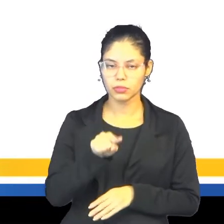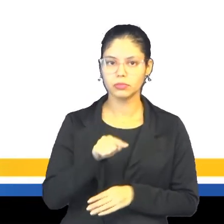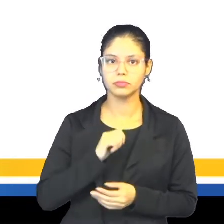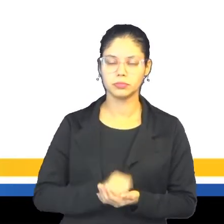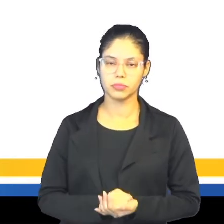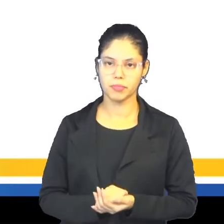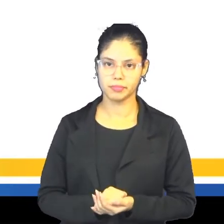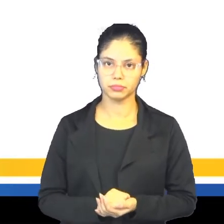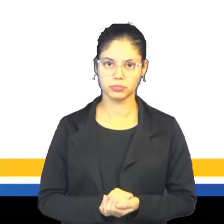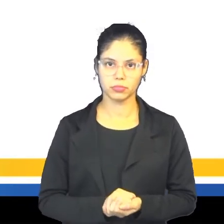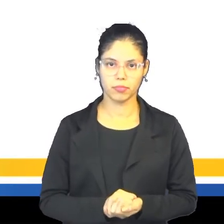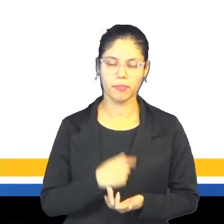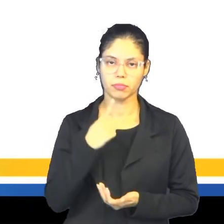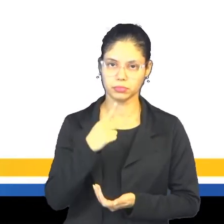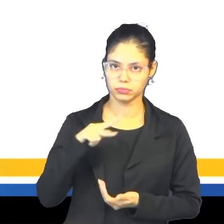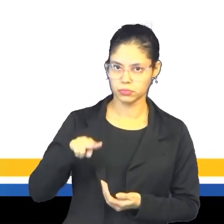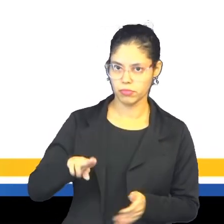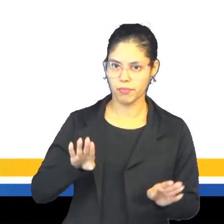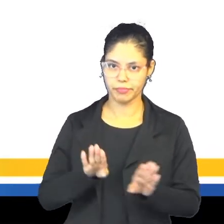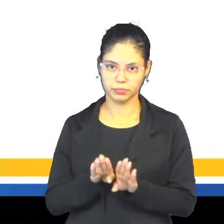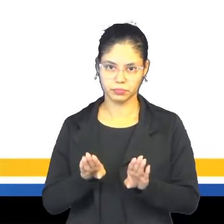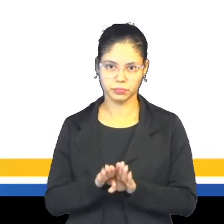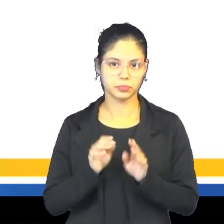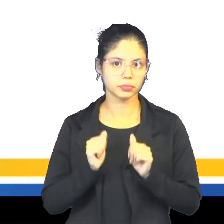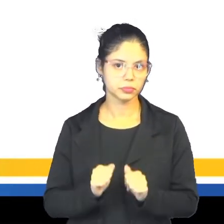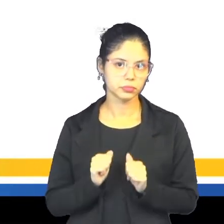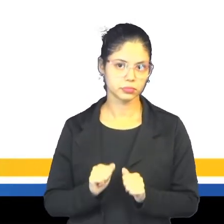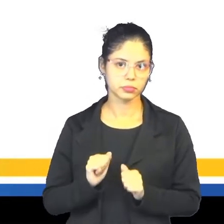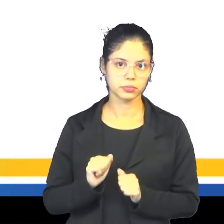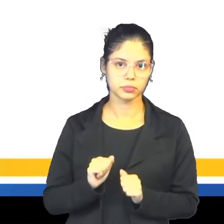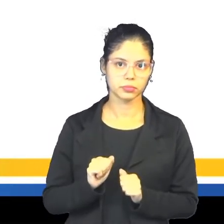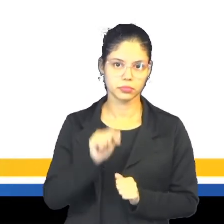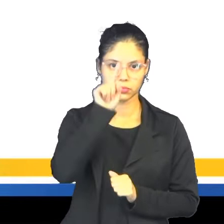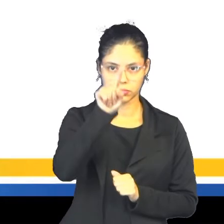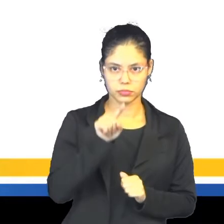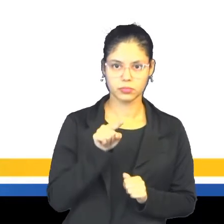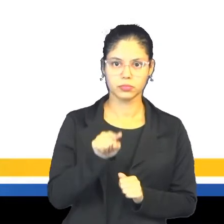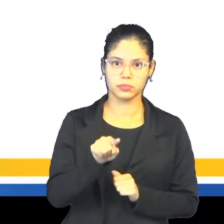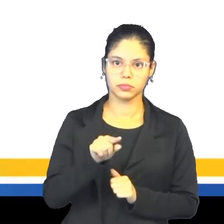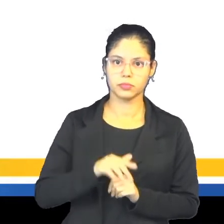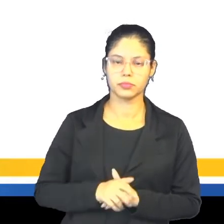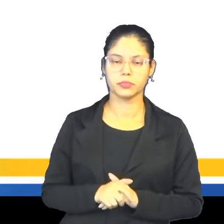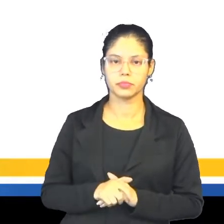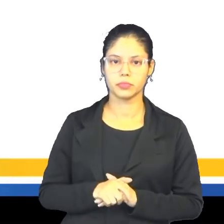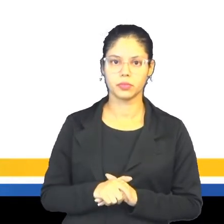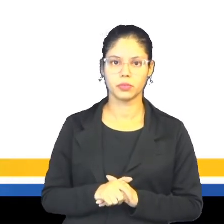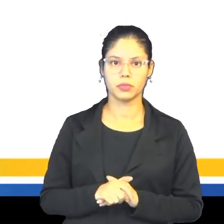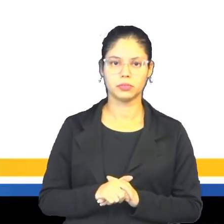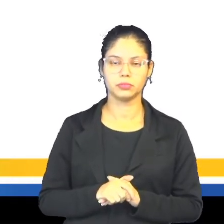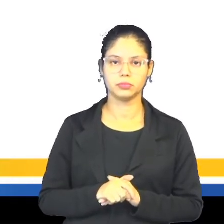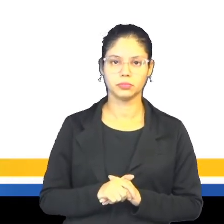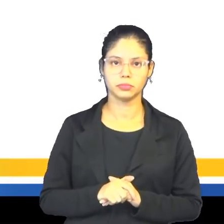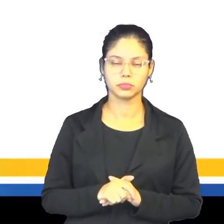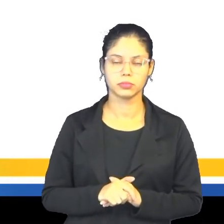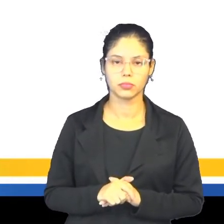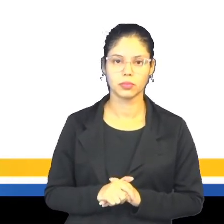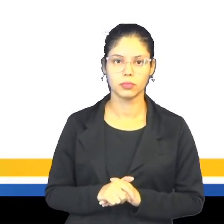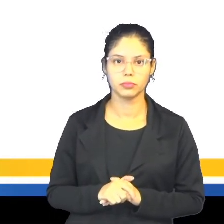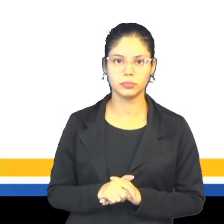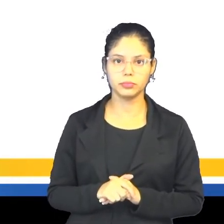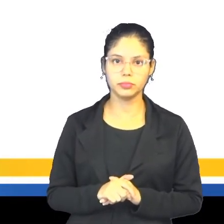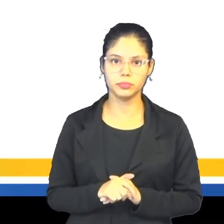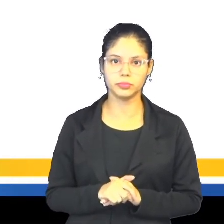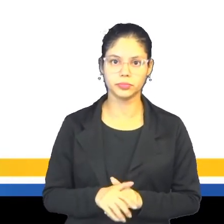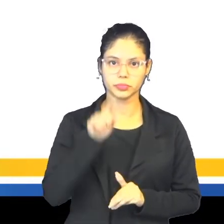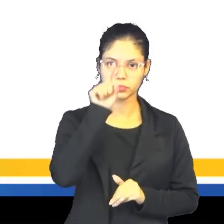né? Os pronomes também, eles podem ser exclamativos. Então qual é a diferença entre o pronome interrogativo e exclamativo? Que o exclamativo,